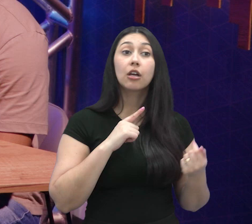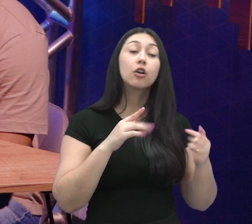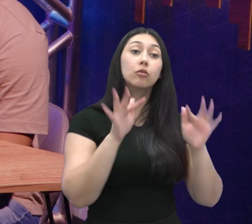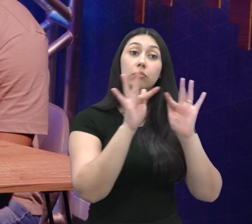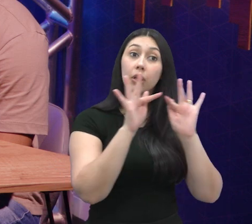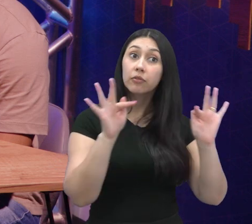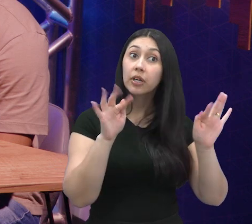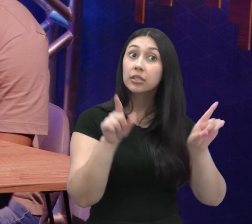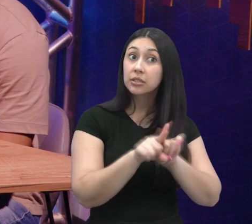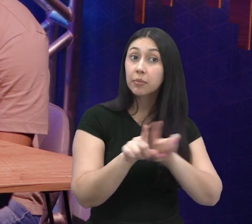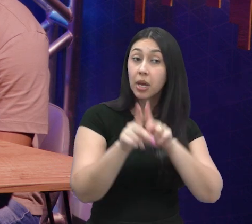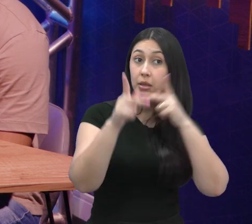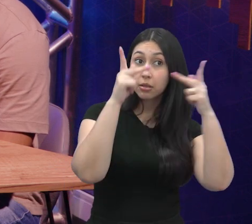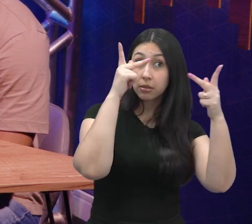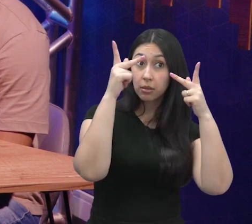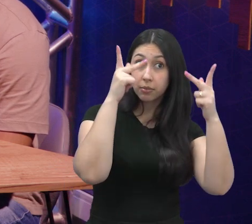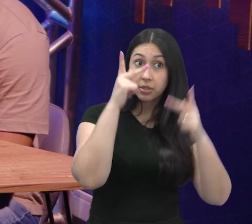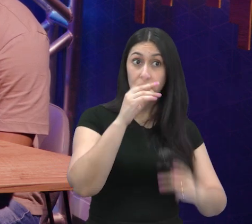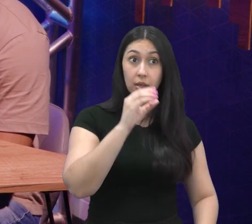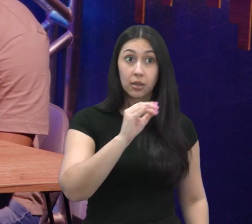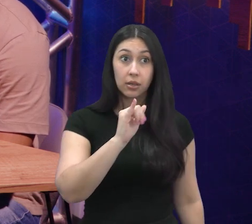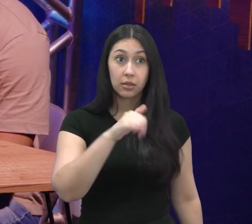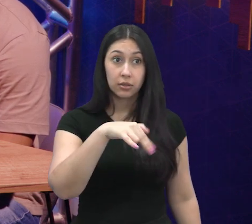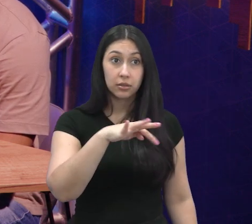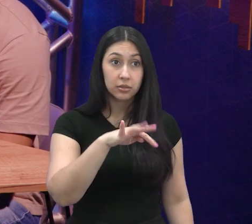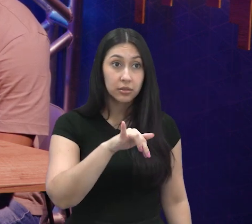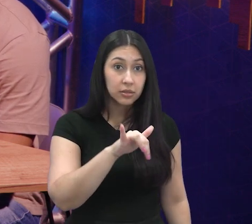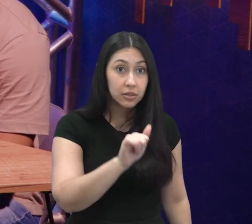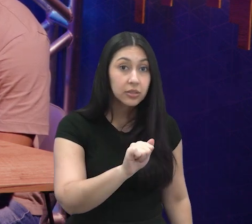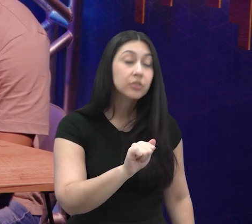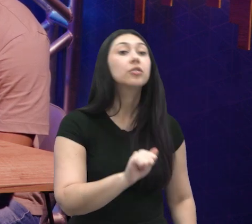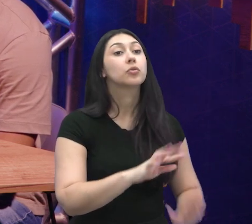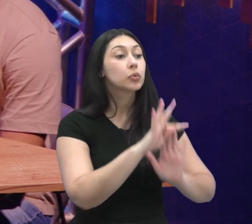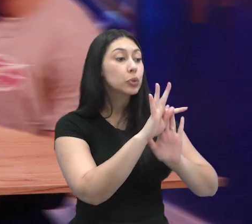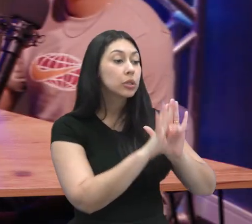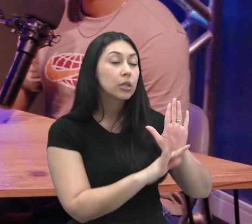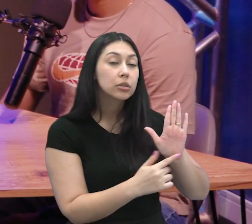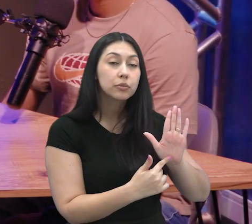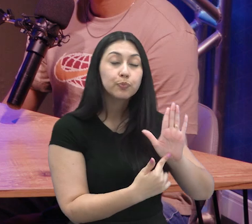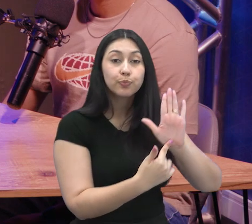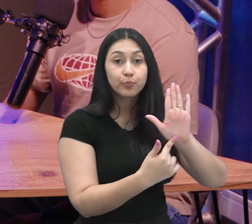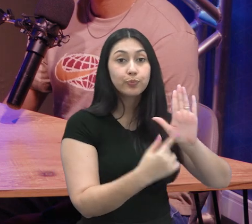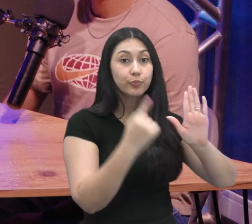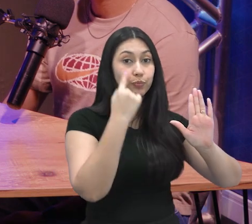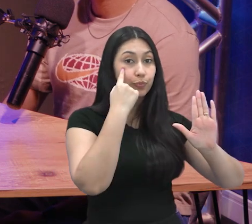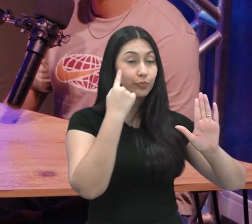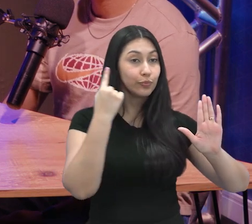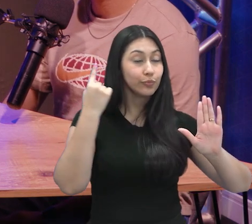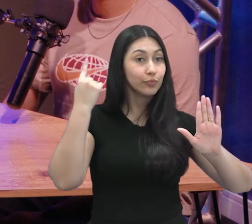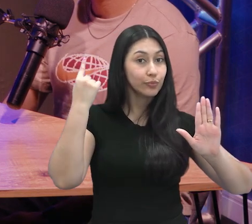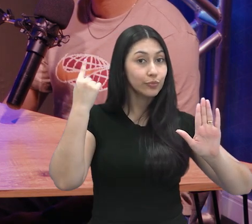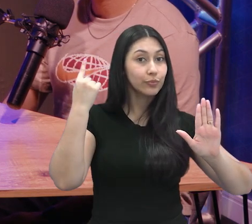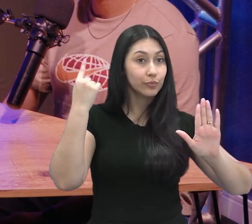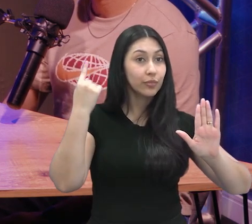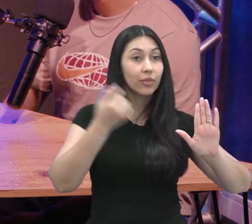outro trecho importante também da psiquiatra Cíntia Braga, também do mesmo texto que a gente já citou aqui, uma matéria do Terra.